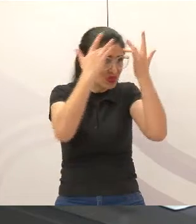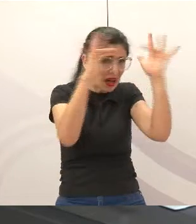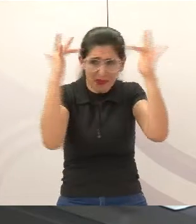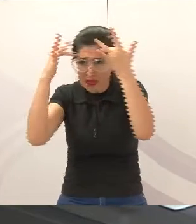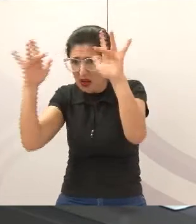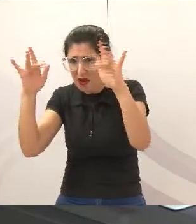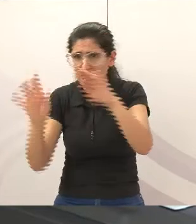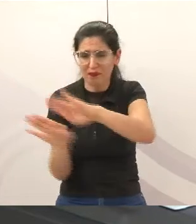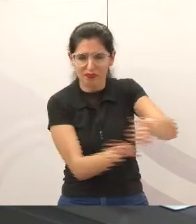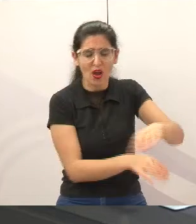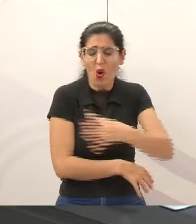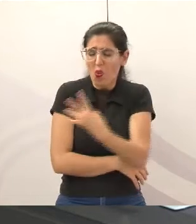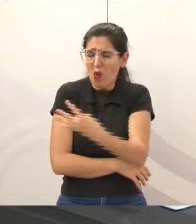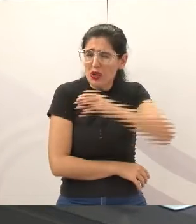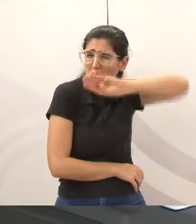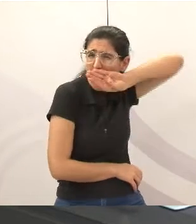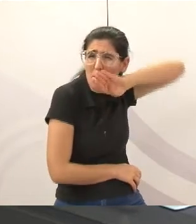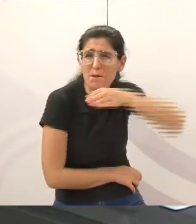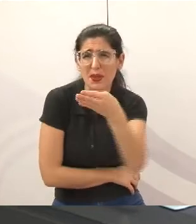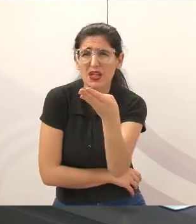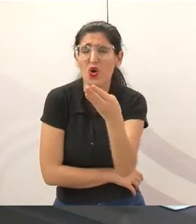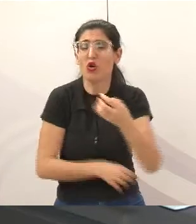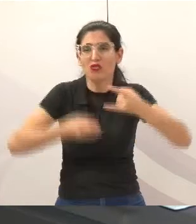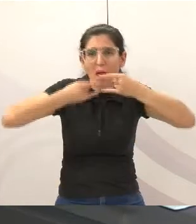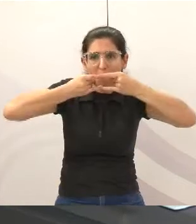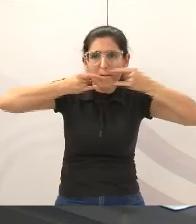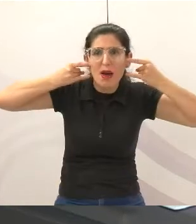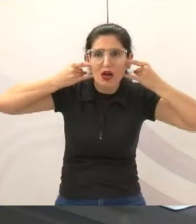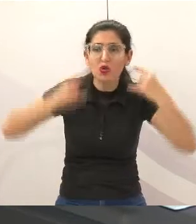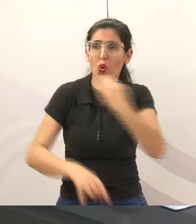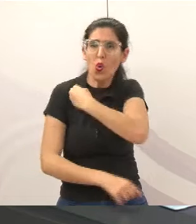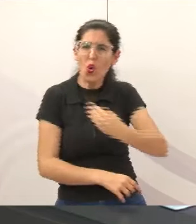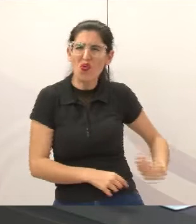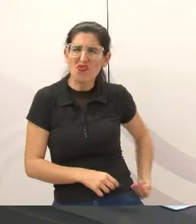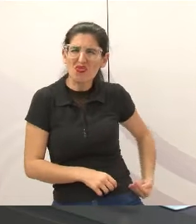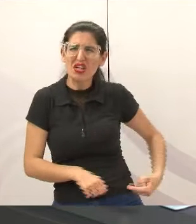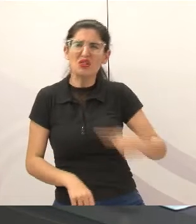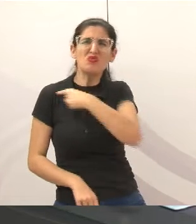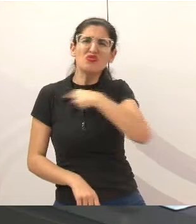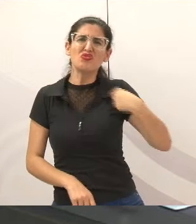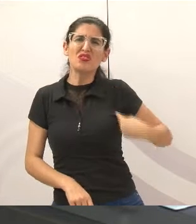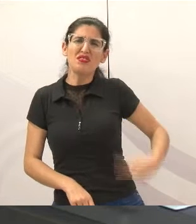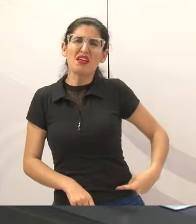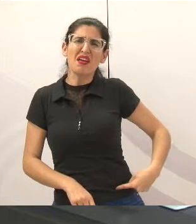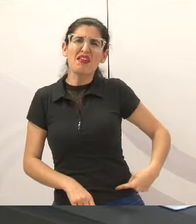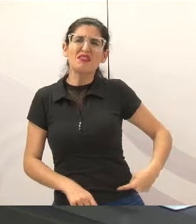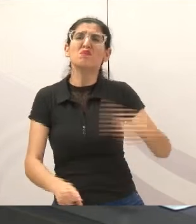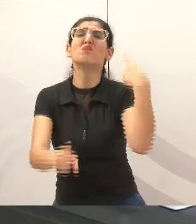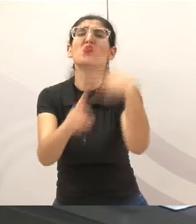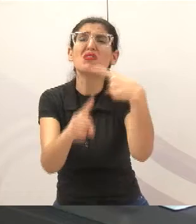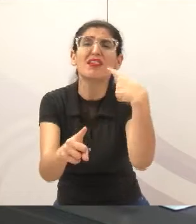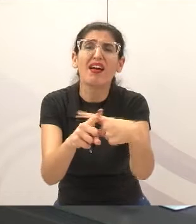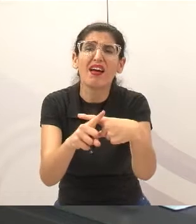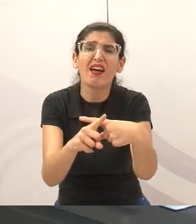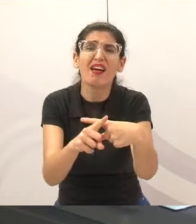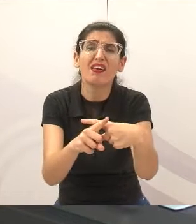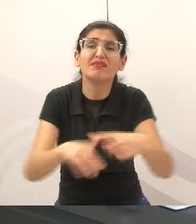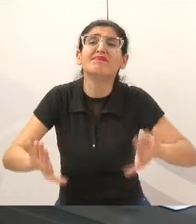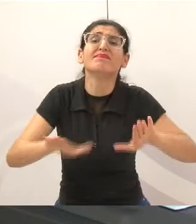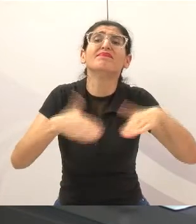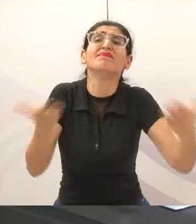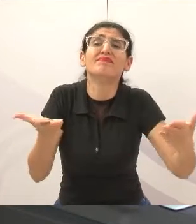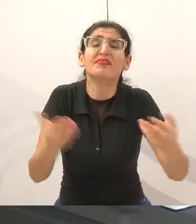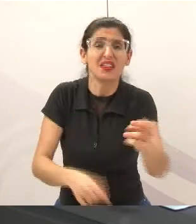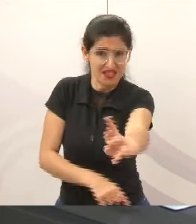4 bilhões de máscaras sendo negociada pelo governo chinês. Então, eu acredito o seguinte, que a proposta é o quê?